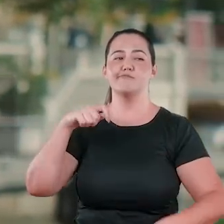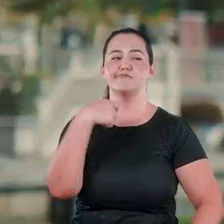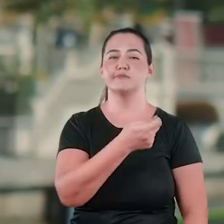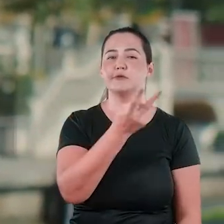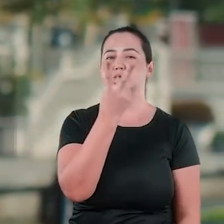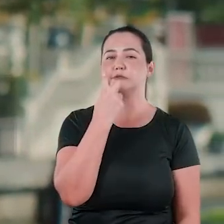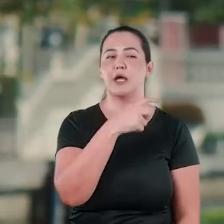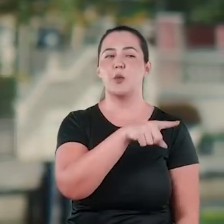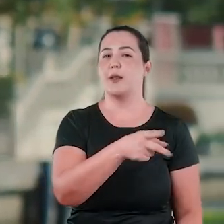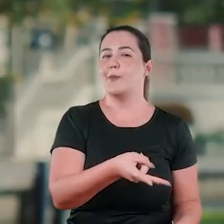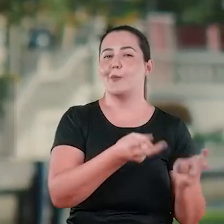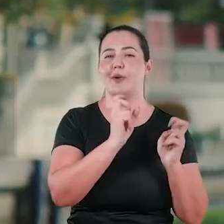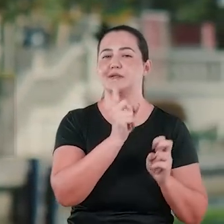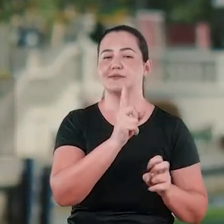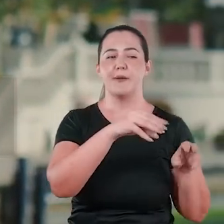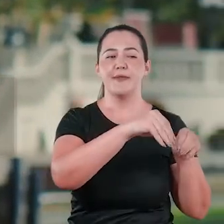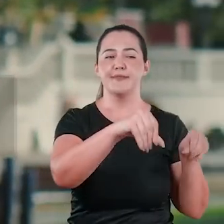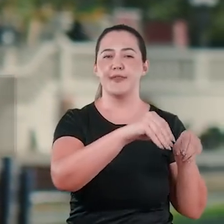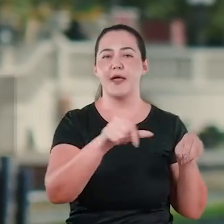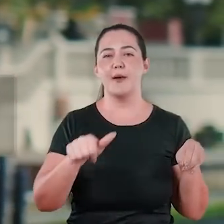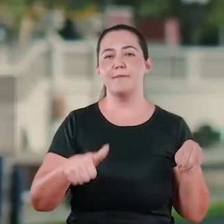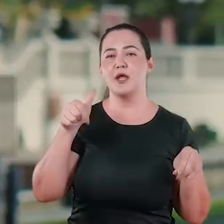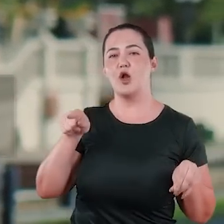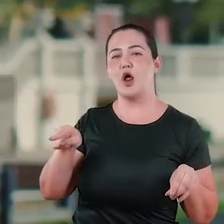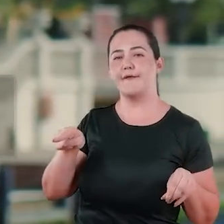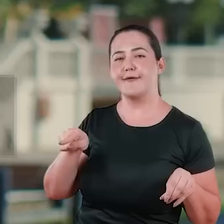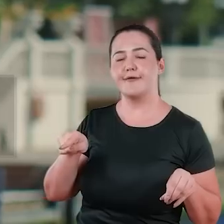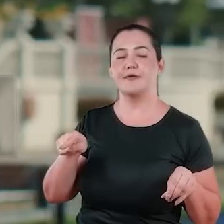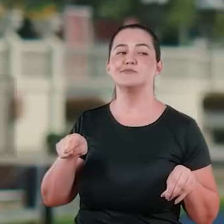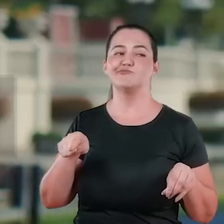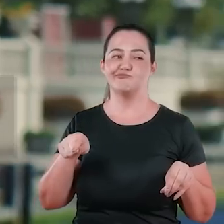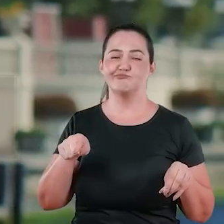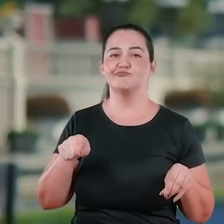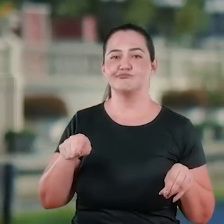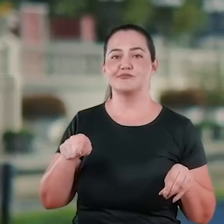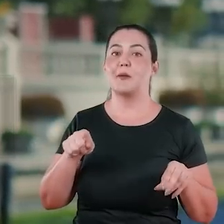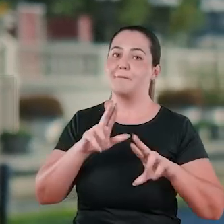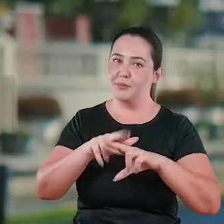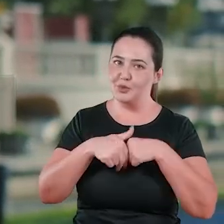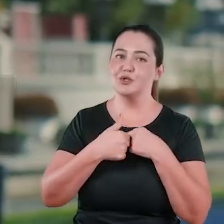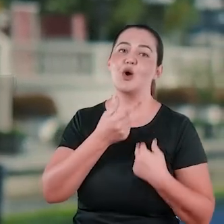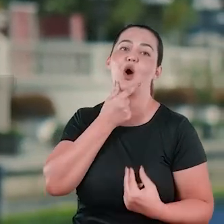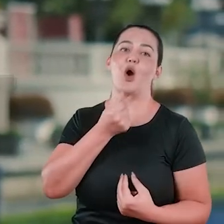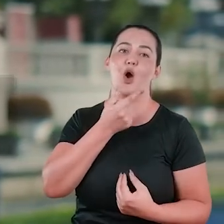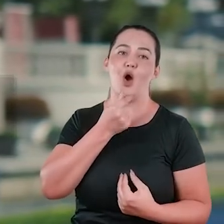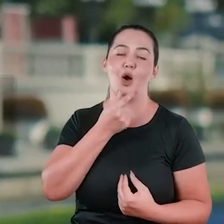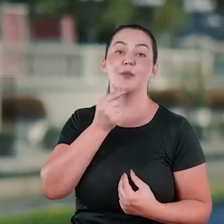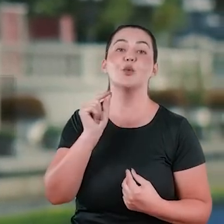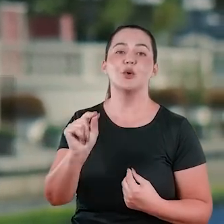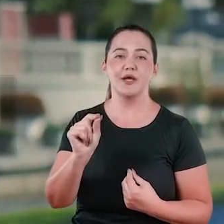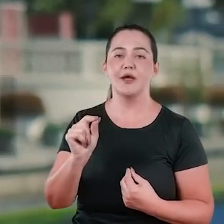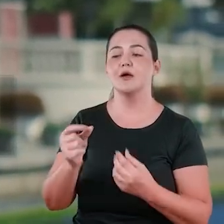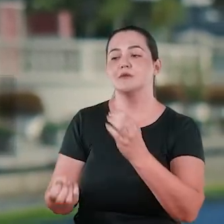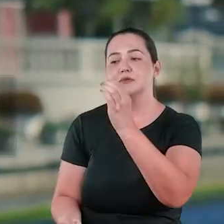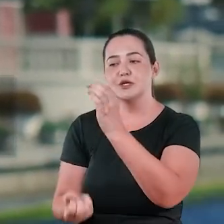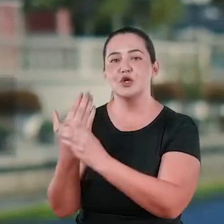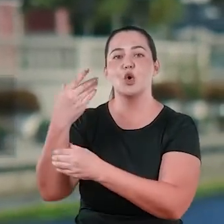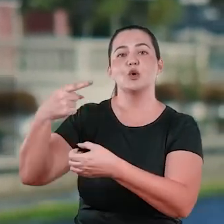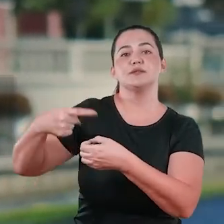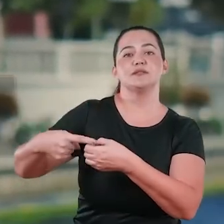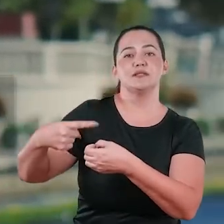não percebem a riqueza da terra que está do outro lado do mar. Por isso, ele então fundou a cidade